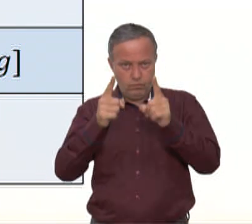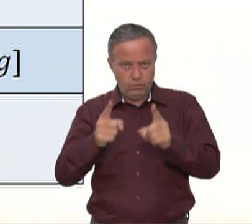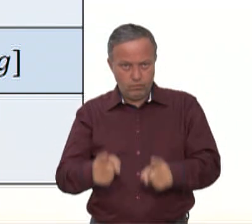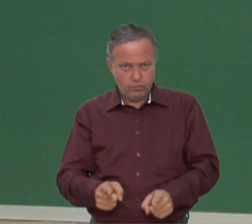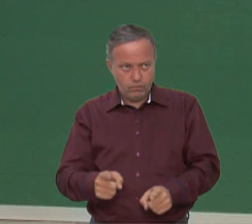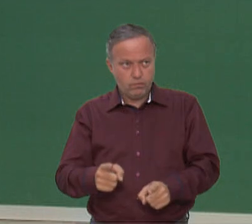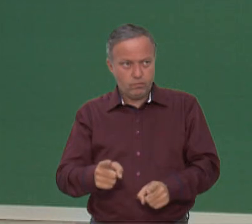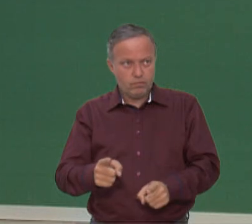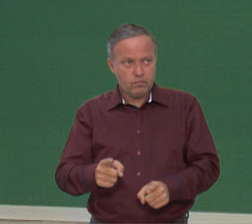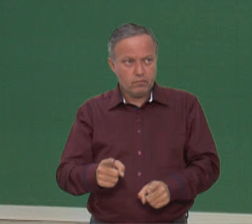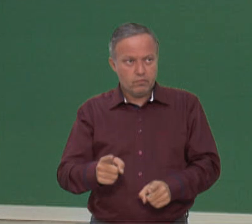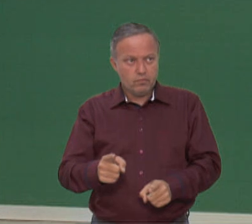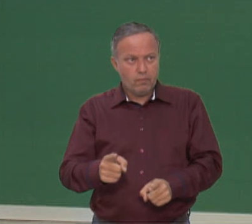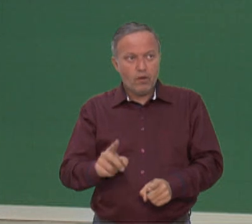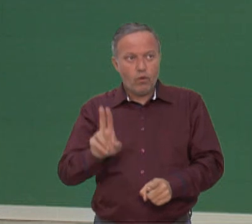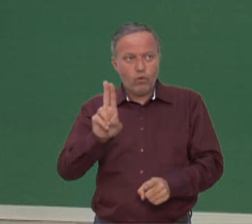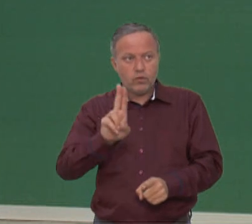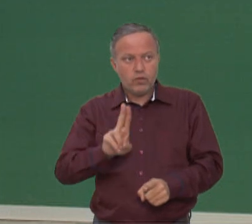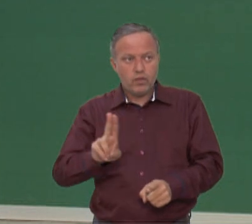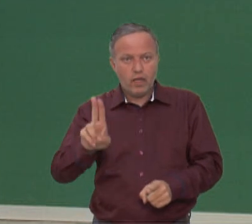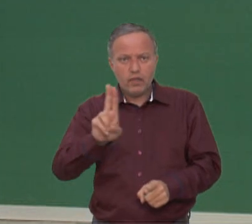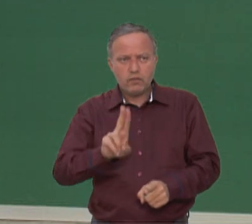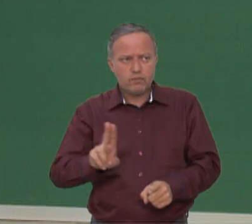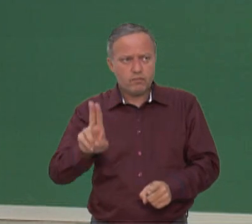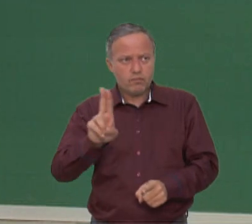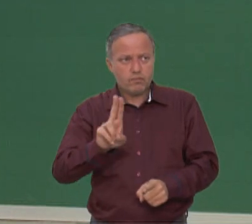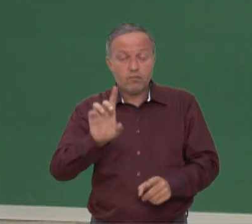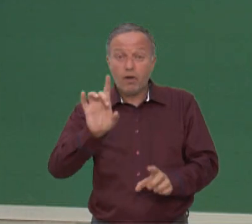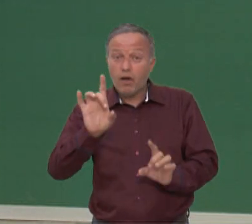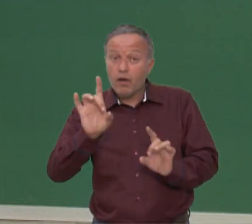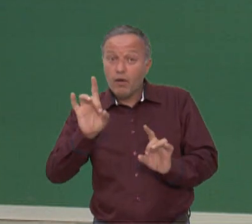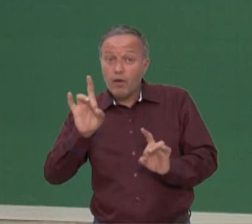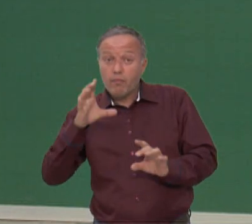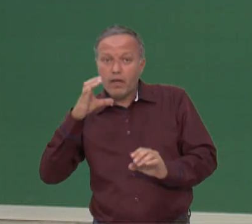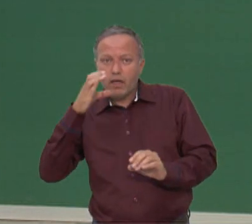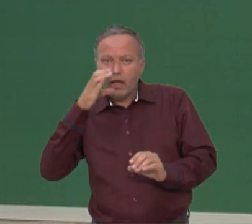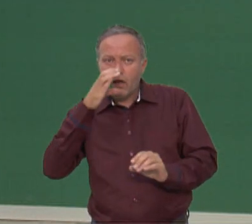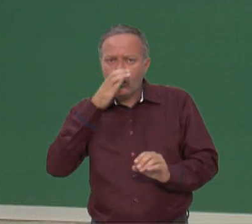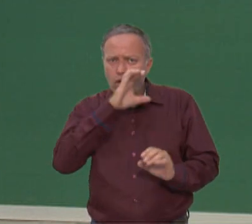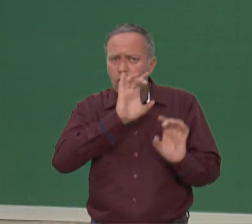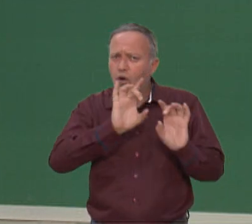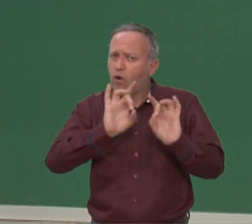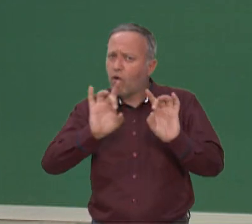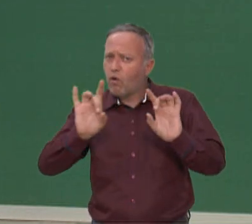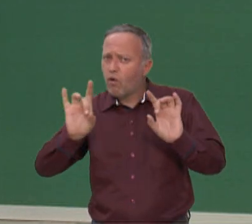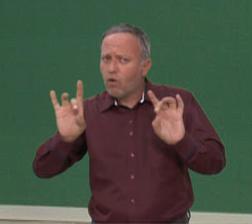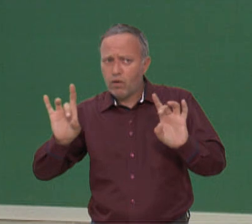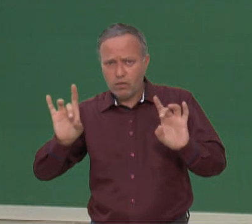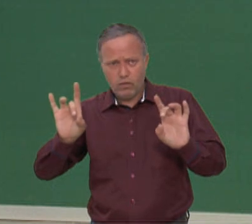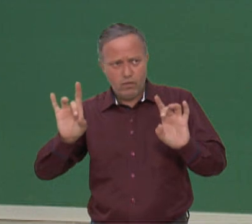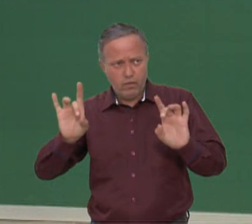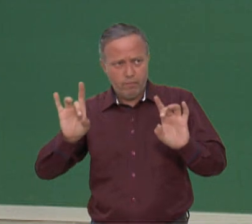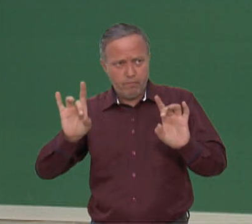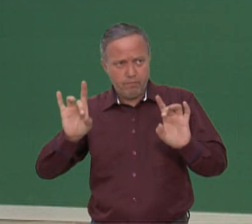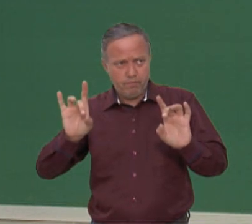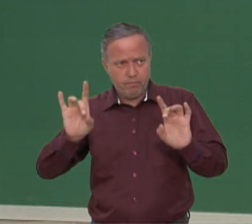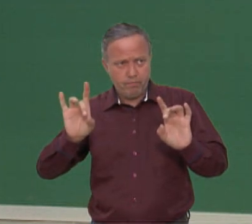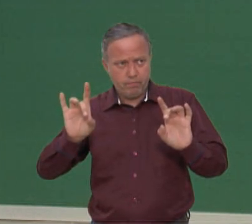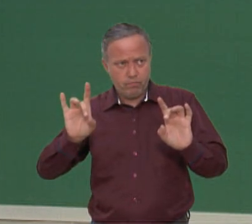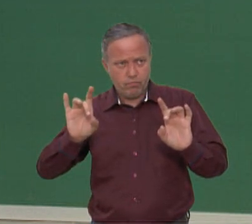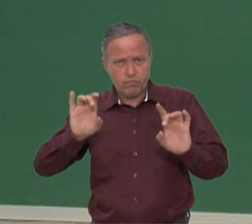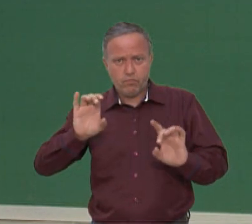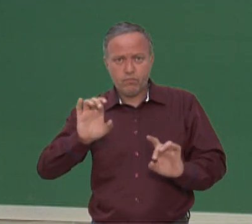do meio, onde a unidade usual para calor específico é definido como caloria por